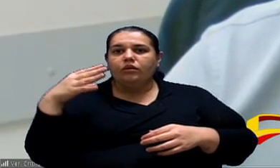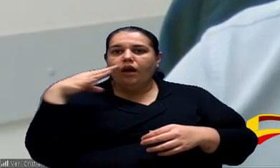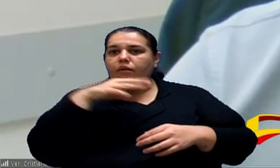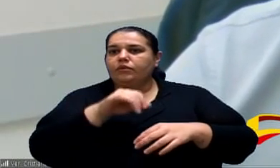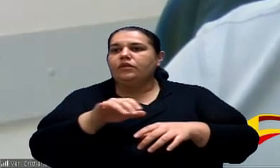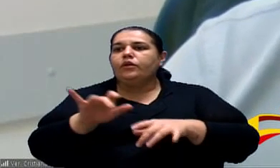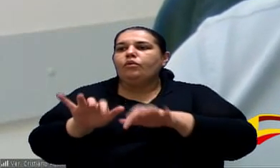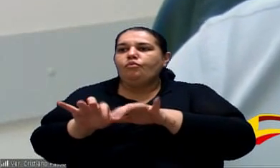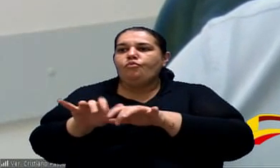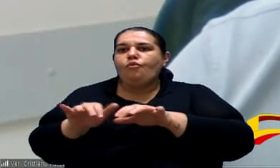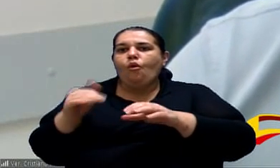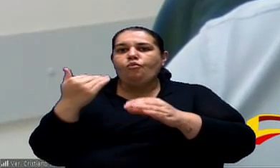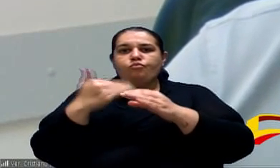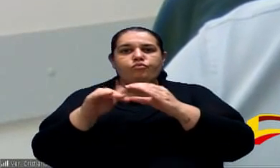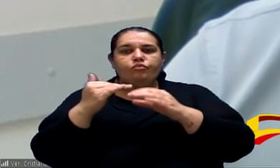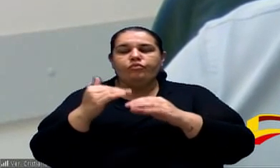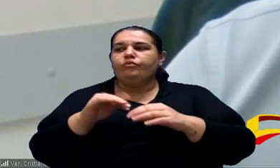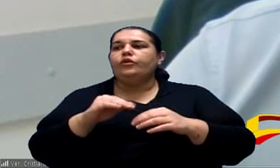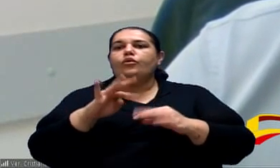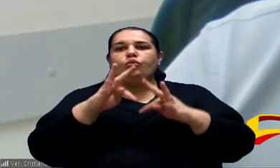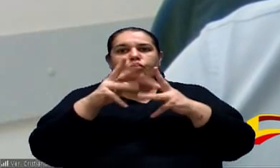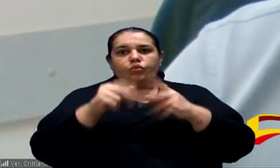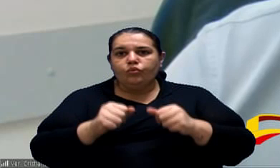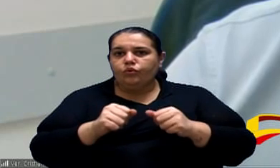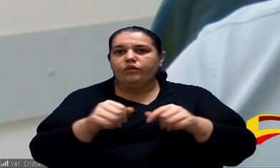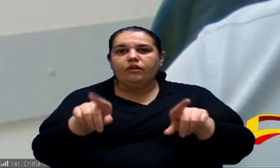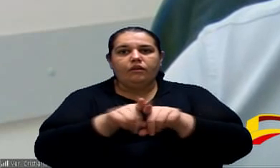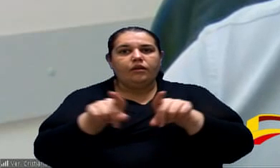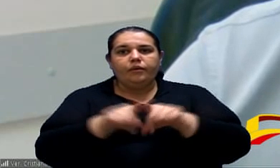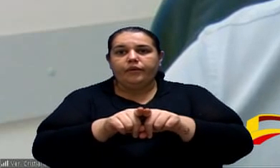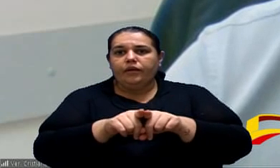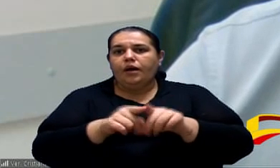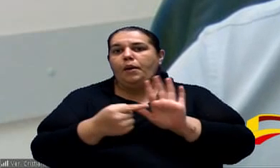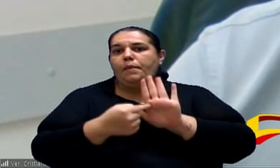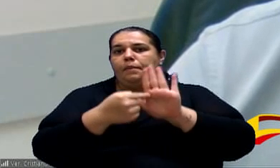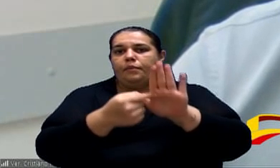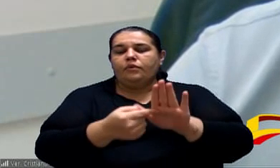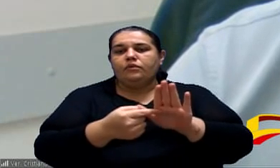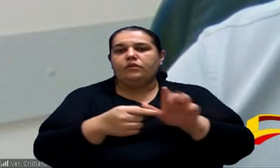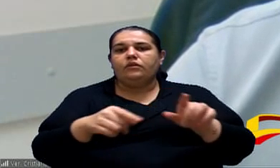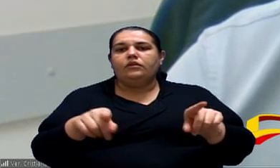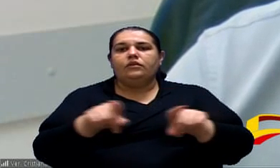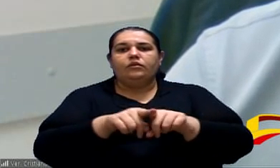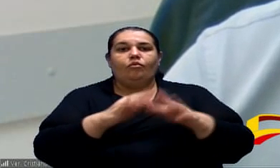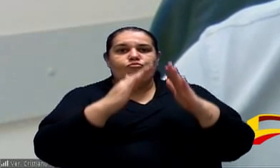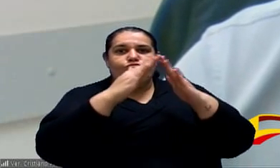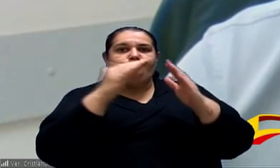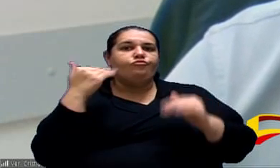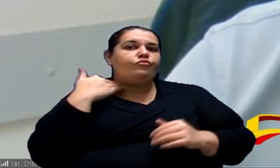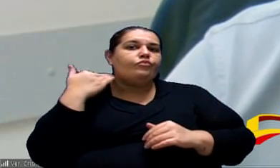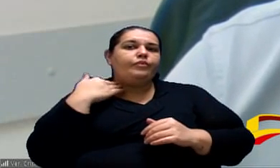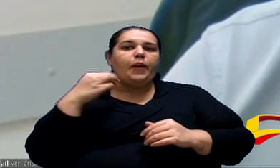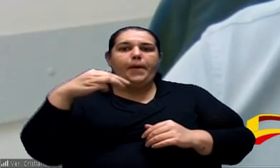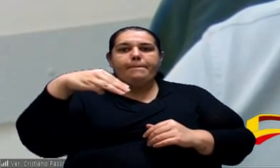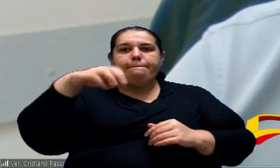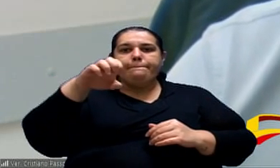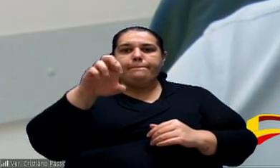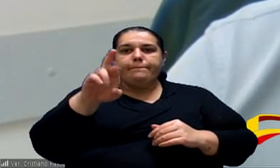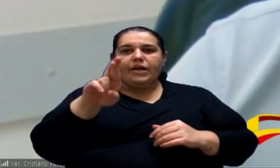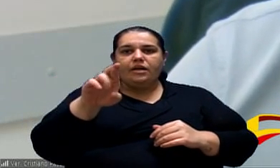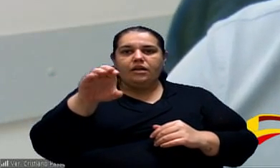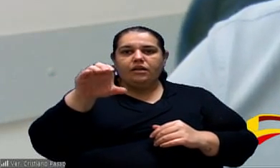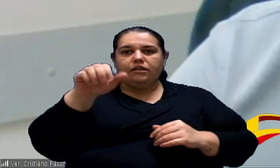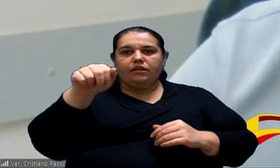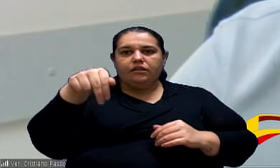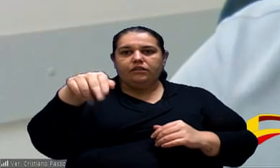caixas também. Agora, a questão aí é justamente o que destacamos aqui, algumas agências aí, principalmente o Mercantil, outras,